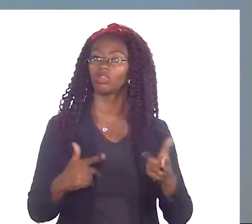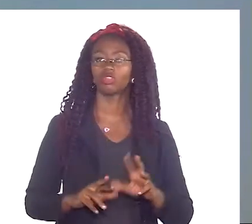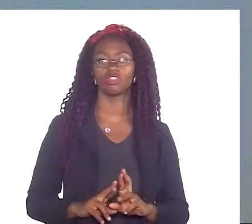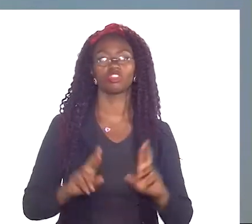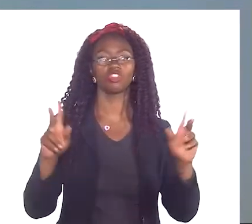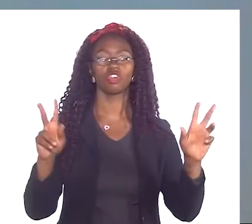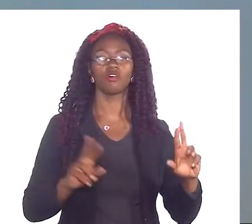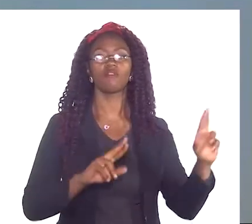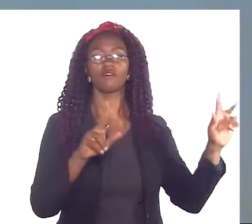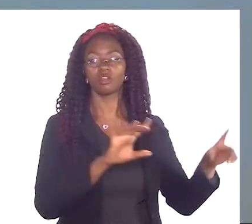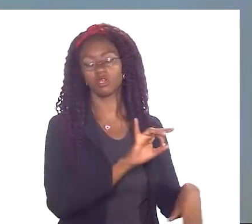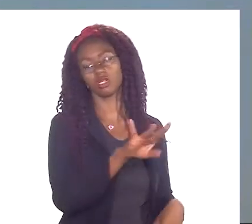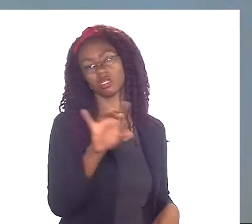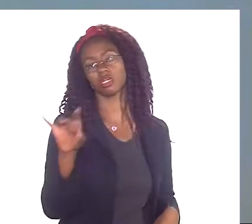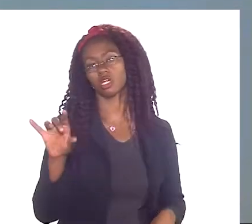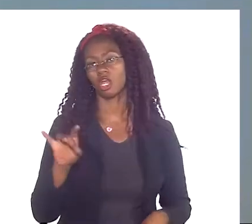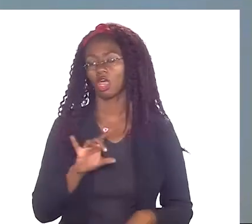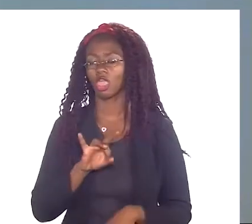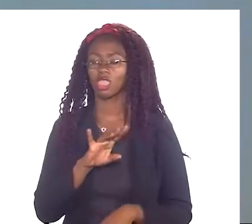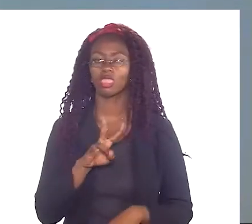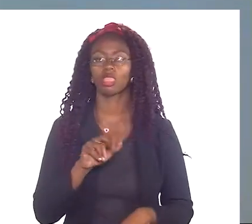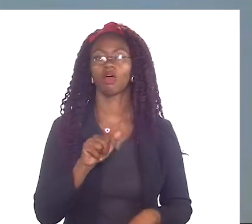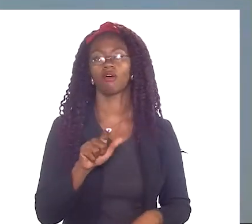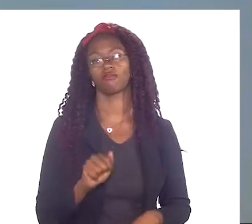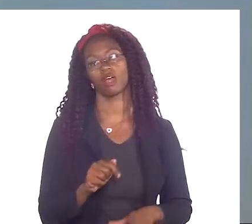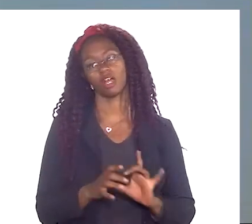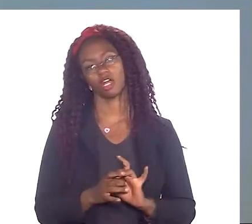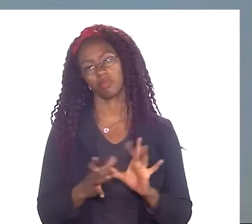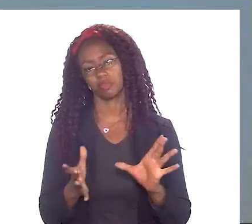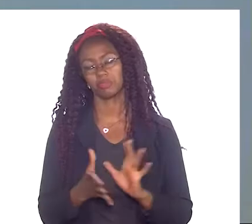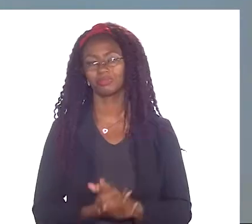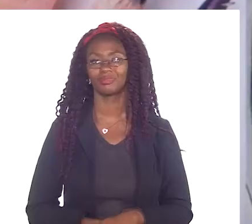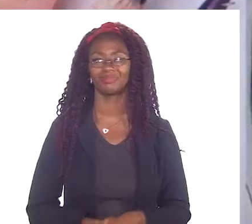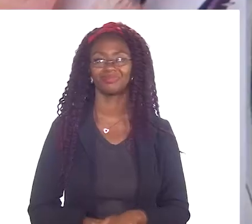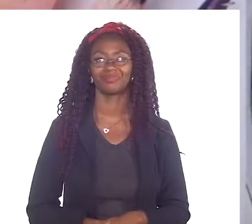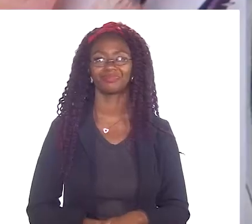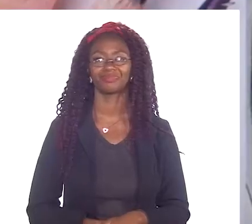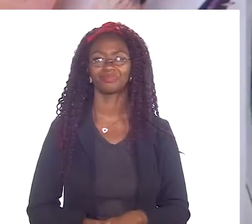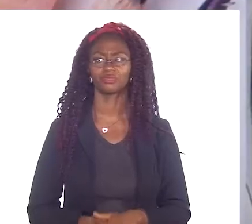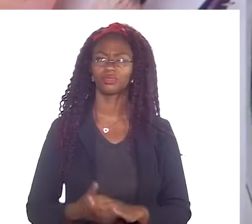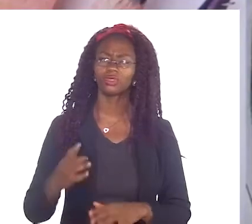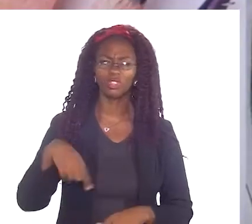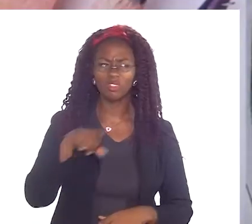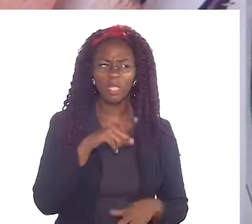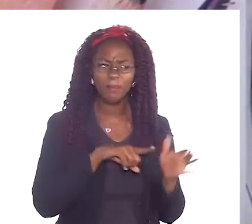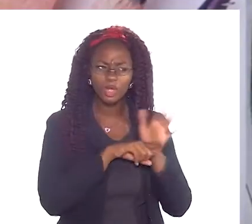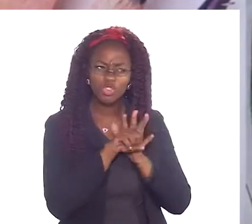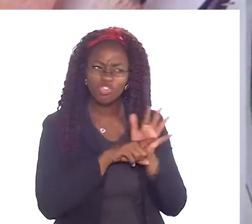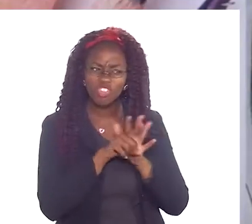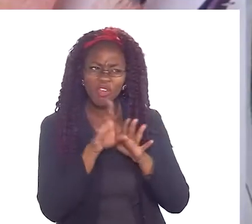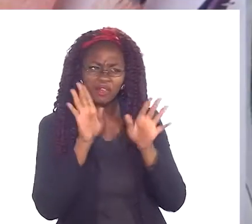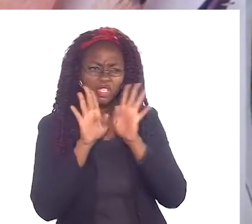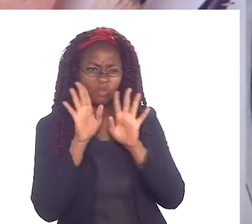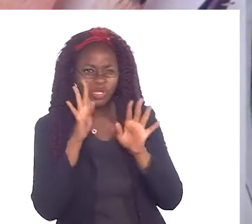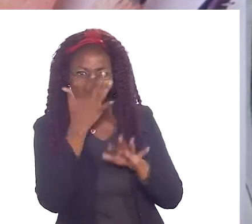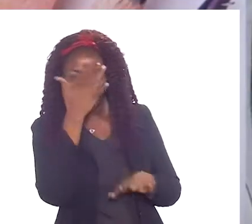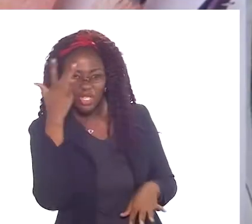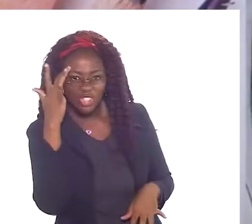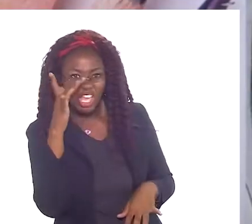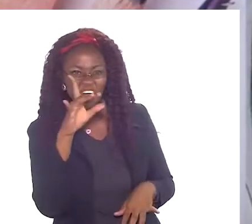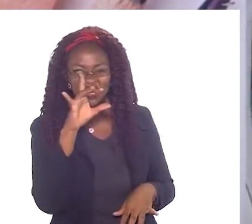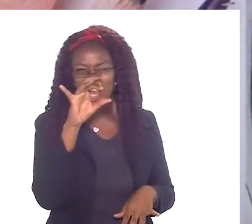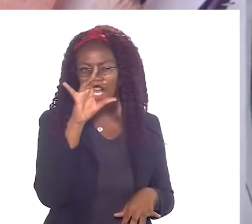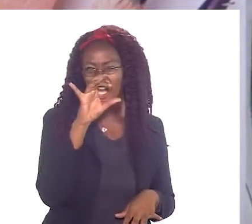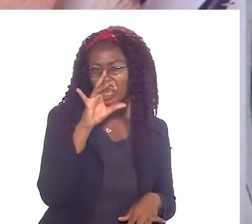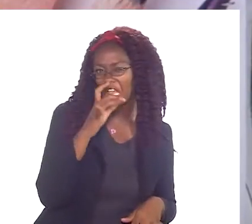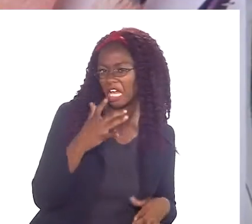qualificações também diferentes para cada posição disponibilizada. Vocês vão nas redes dos candidatos?